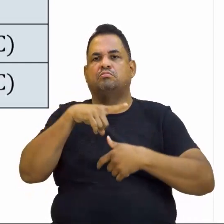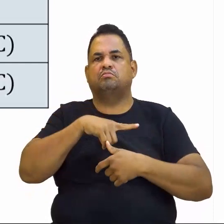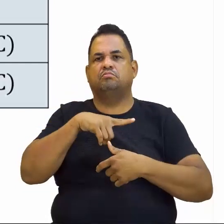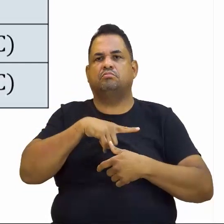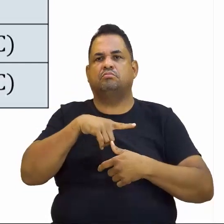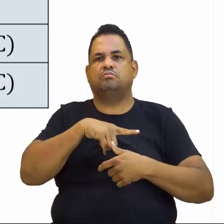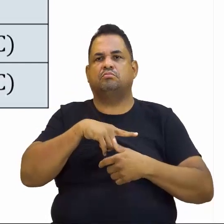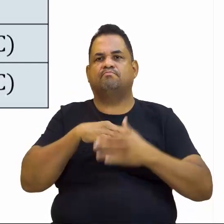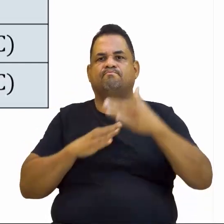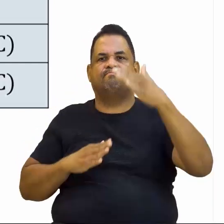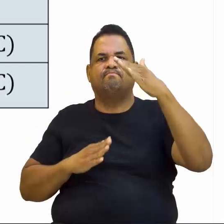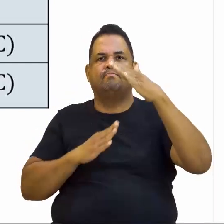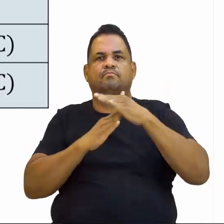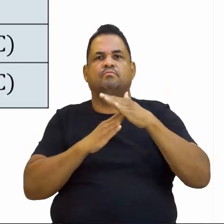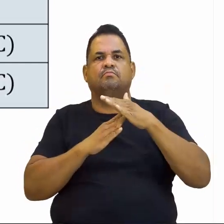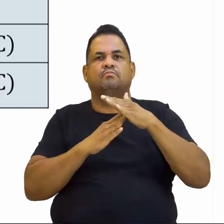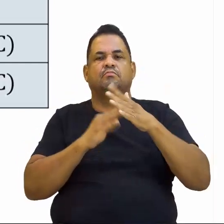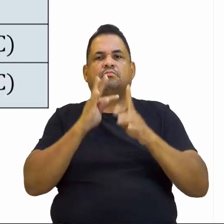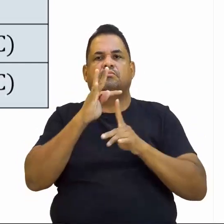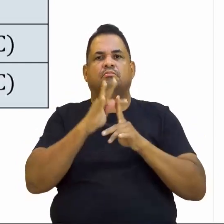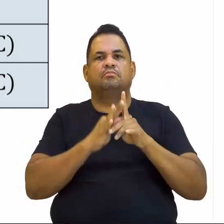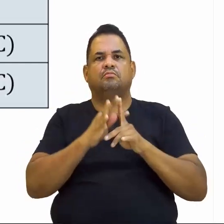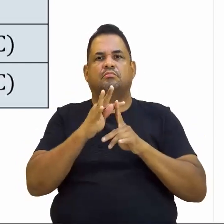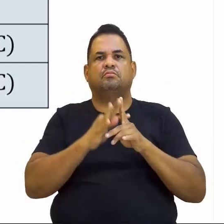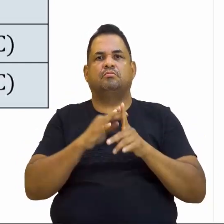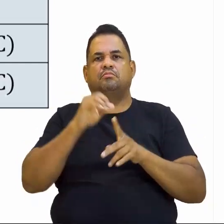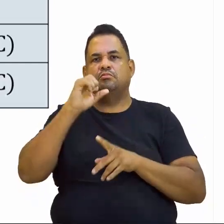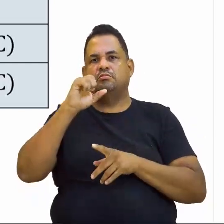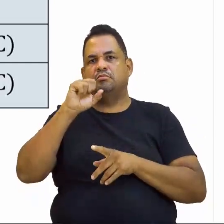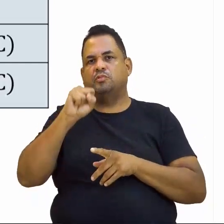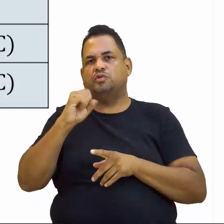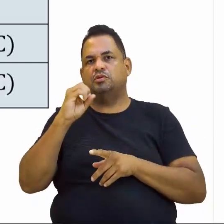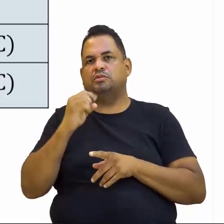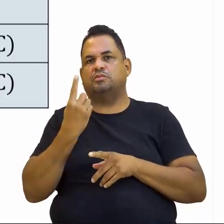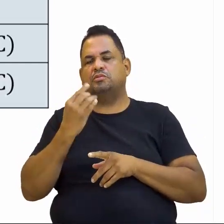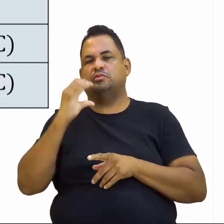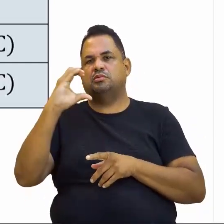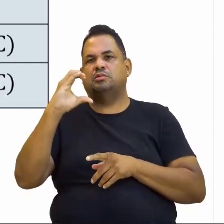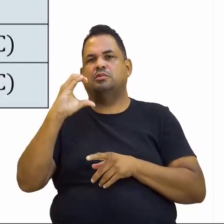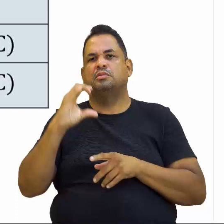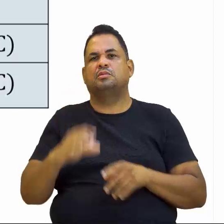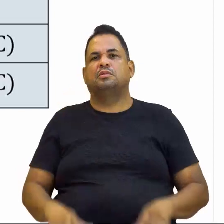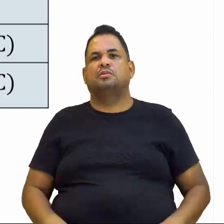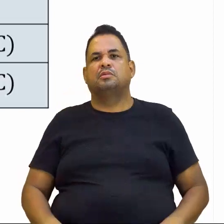menos atingir a temperatura de 801 graus Celsius.